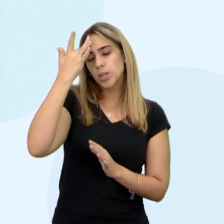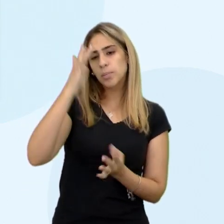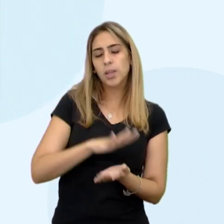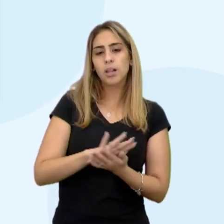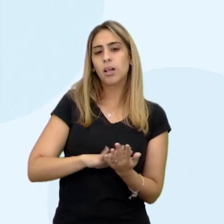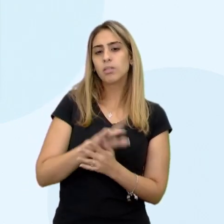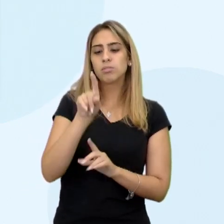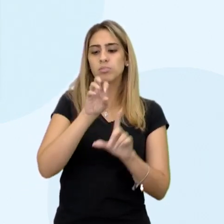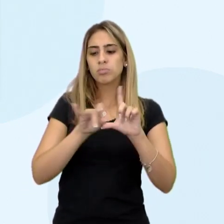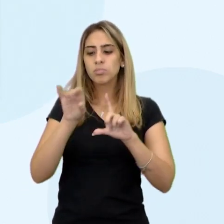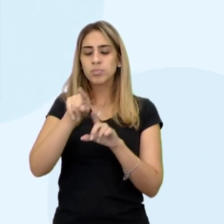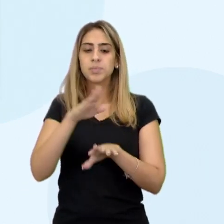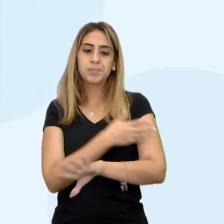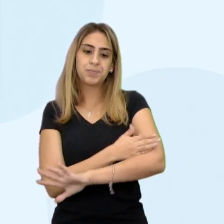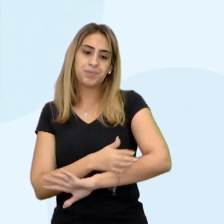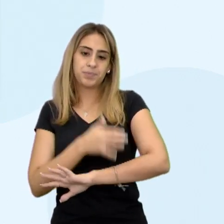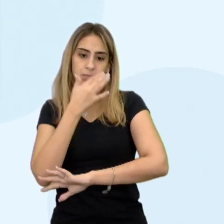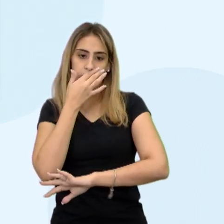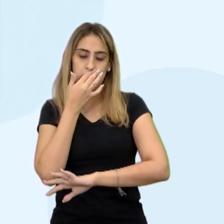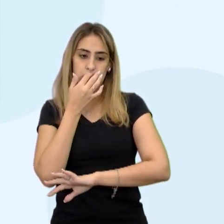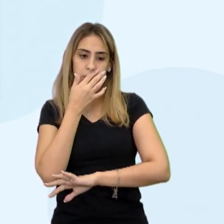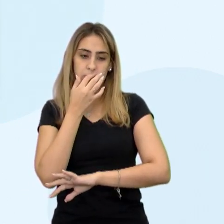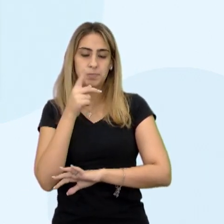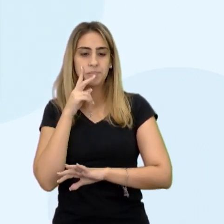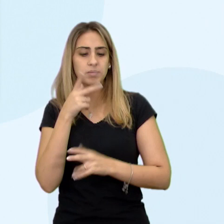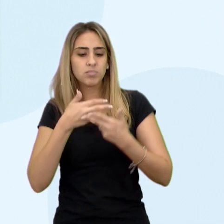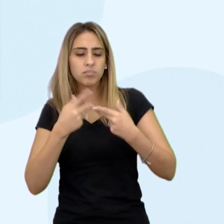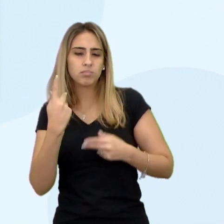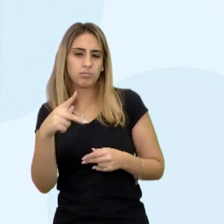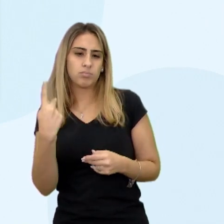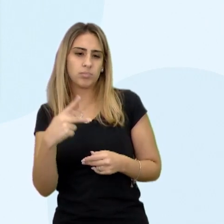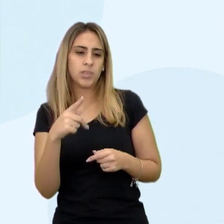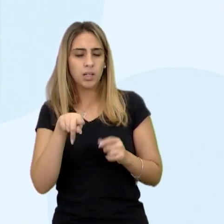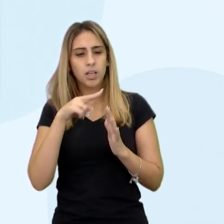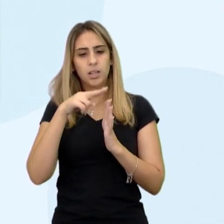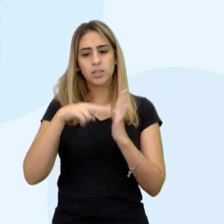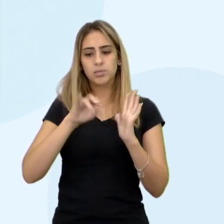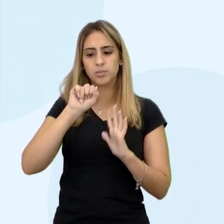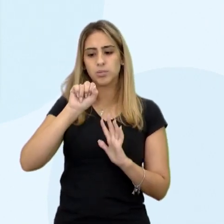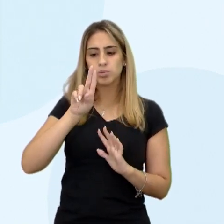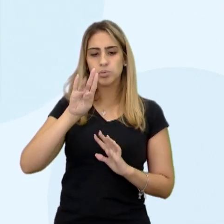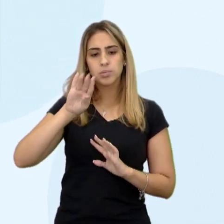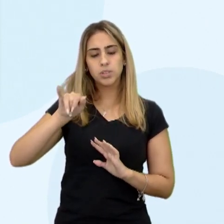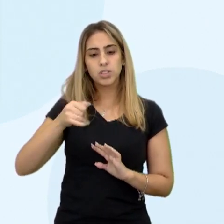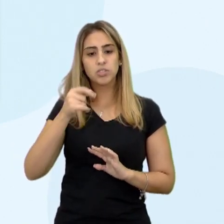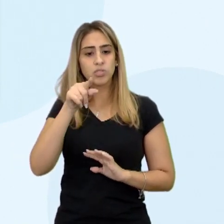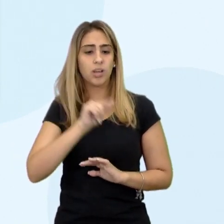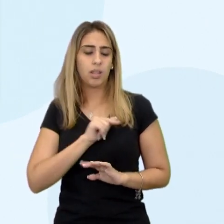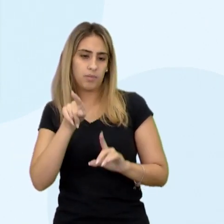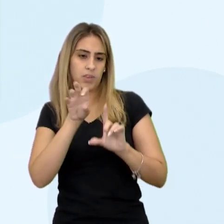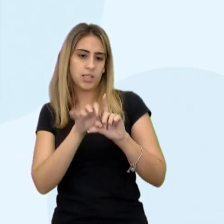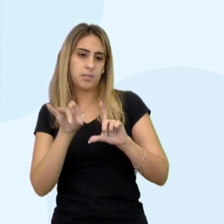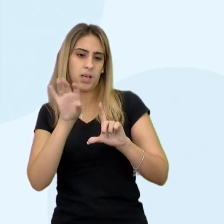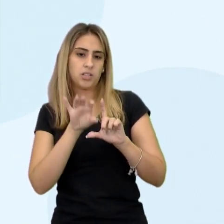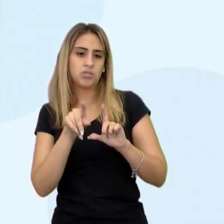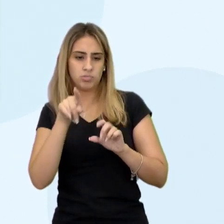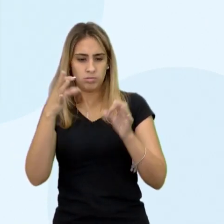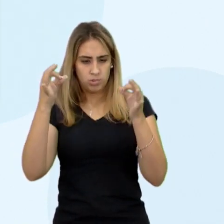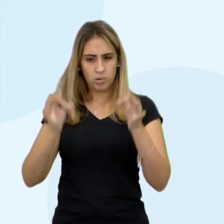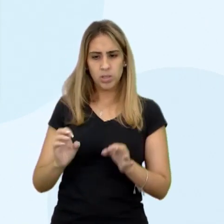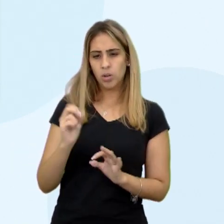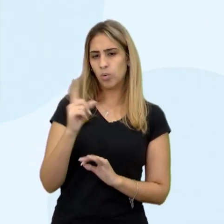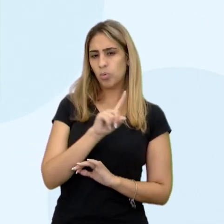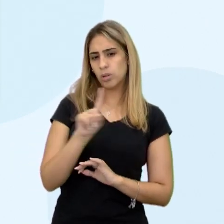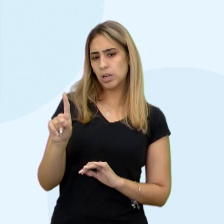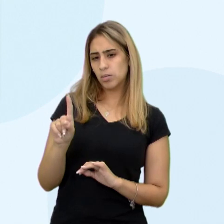ele começou a passar as impressões dele, né? A leitura subjetiva que ele teve dessas imagens. Se estão certas ou